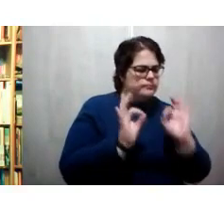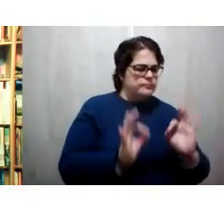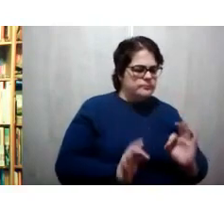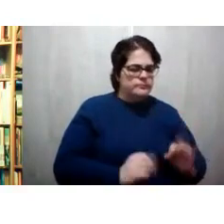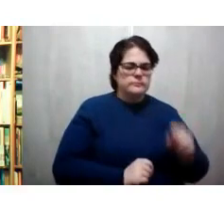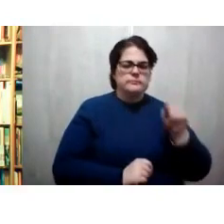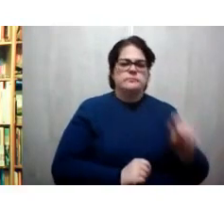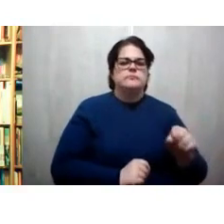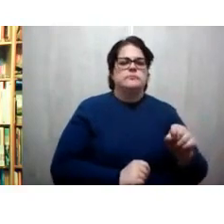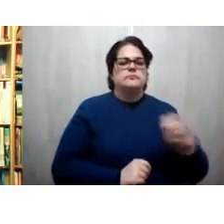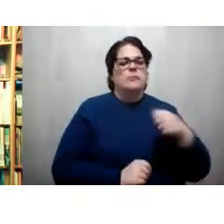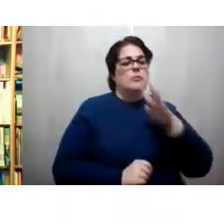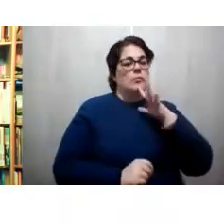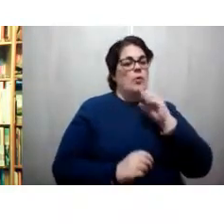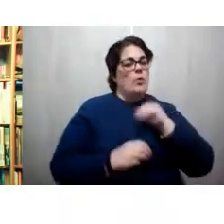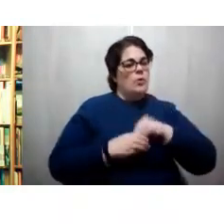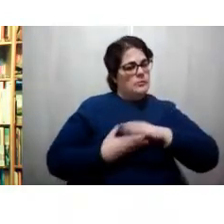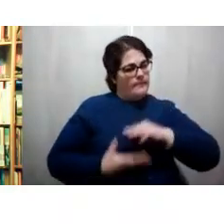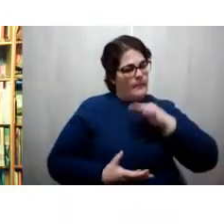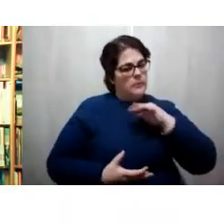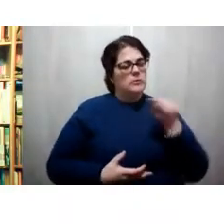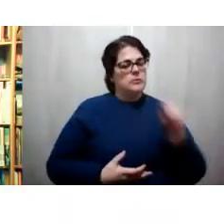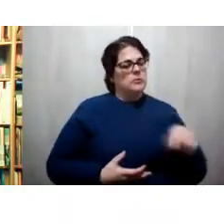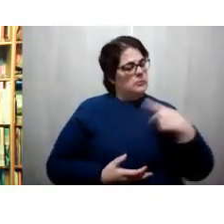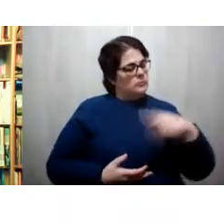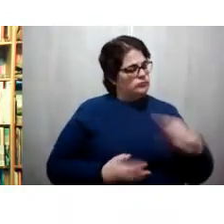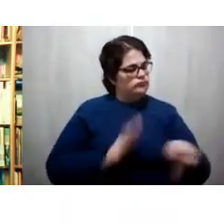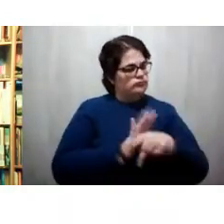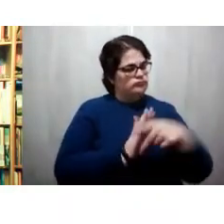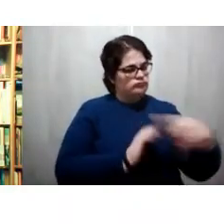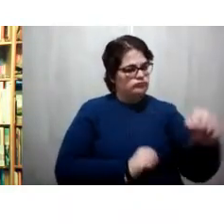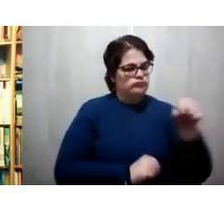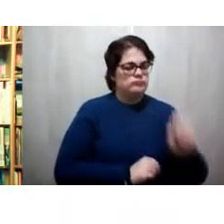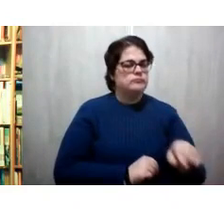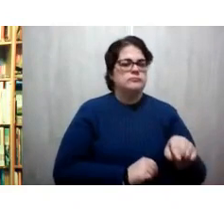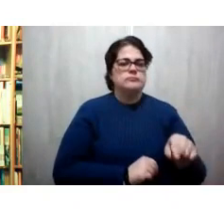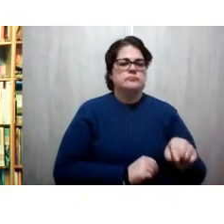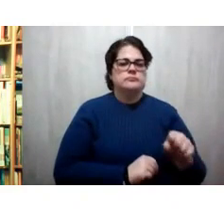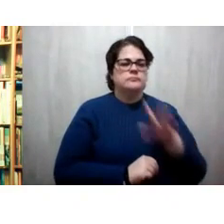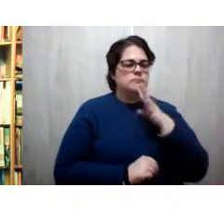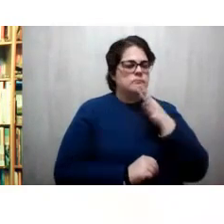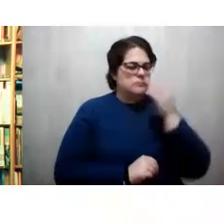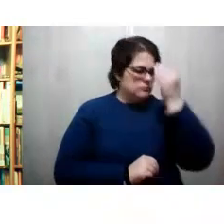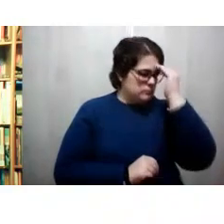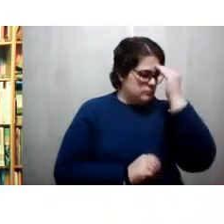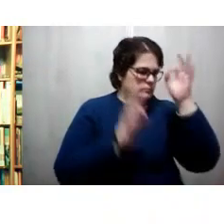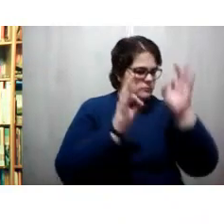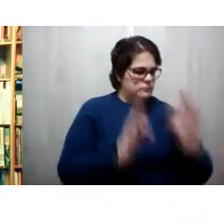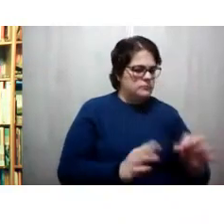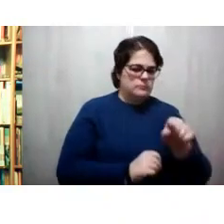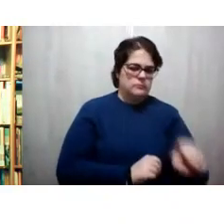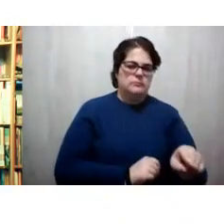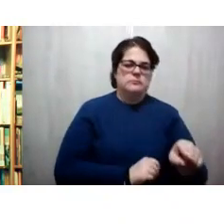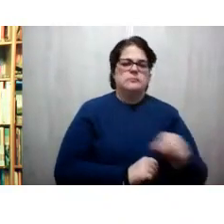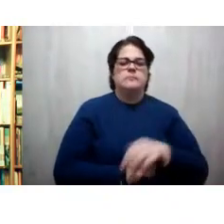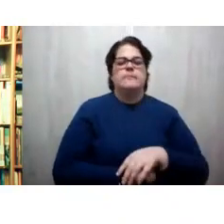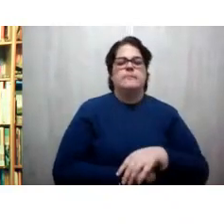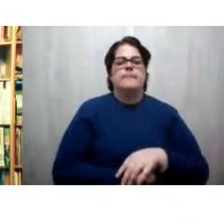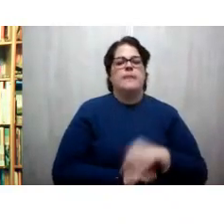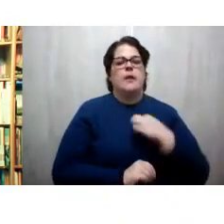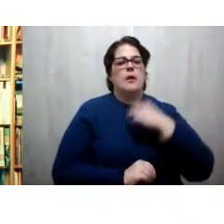um conhecimento específico para então elaborarmos o roteiro. E eu digo que